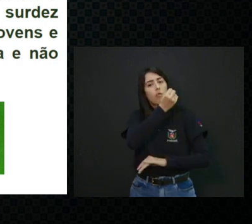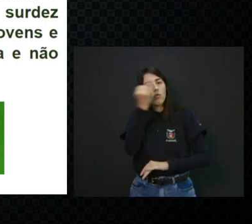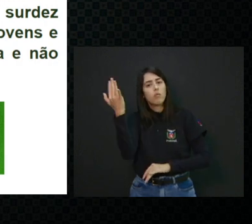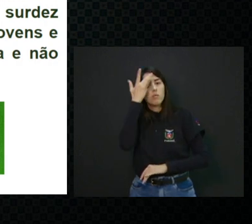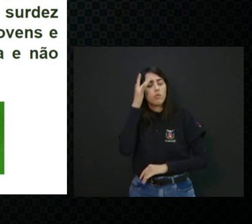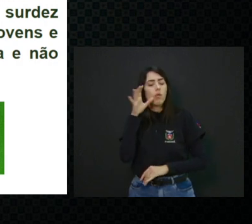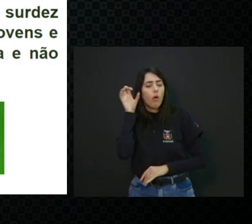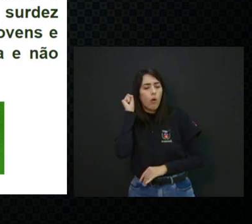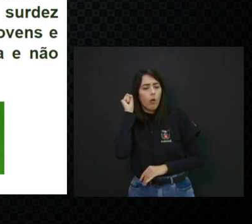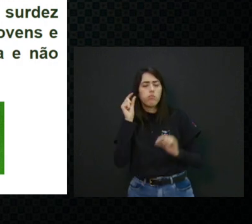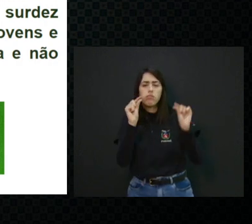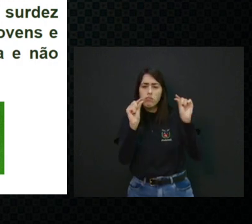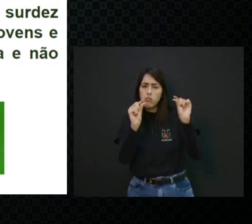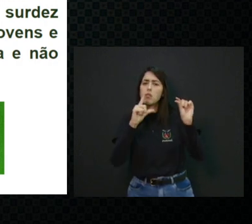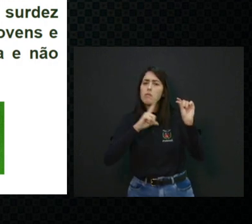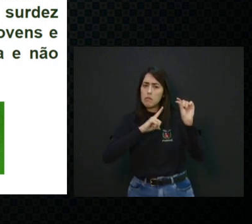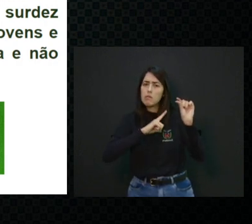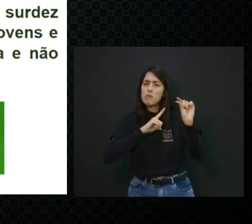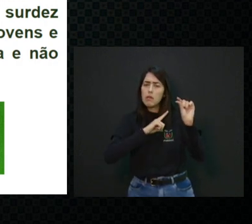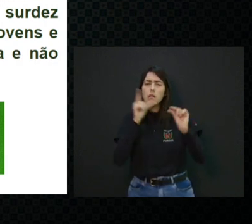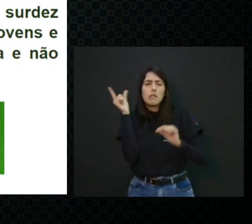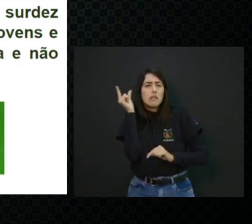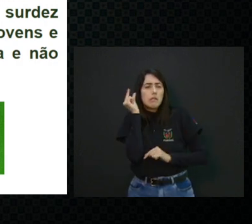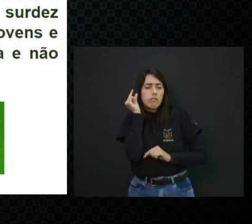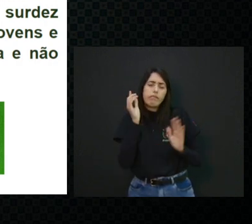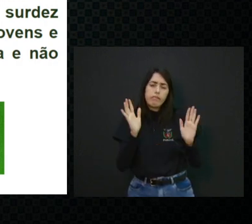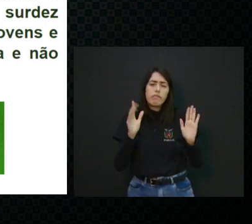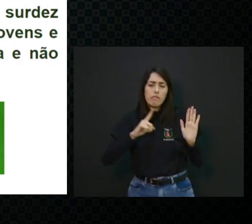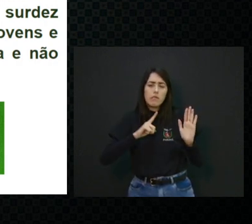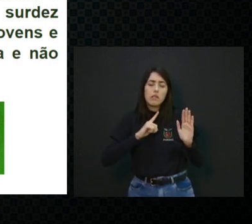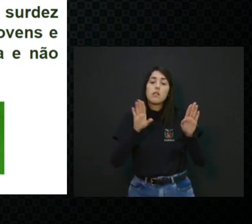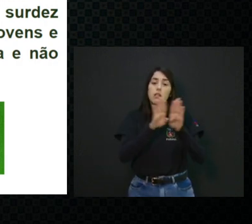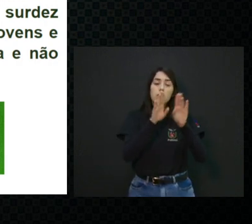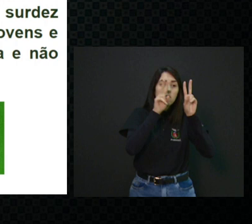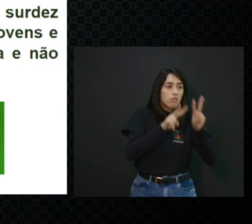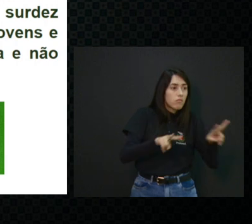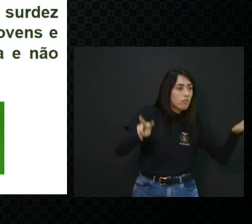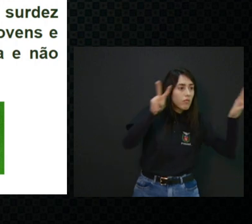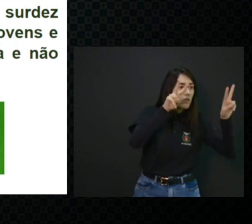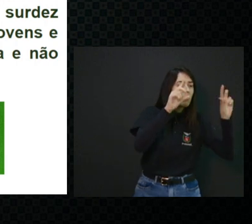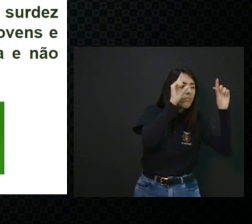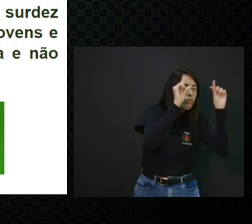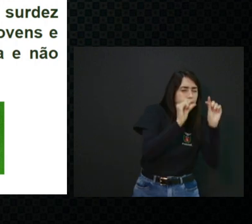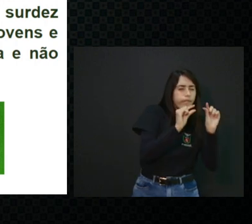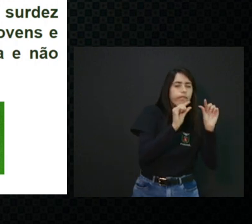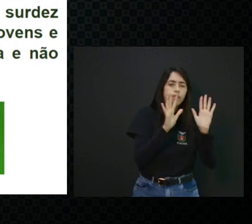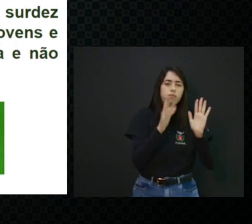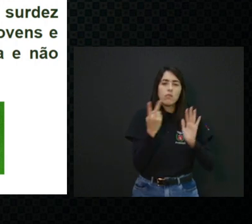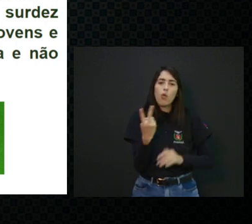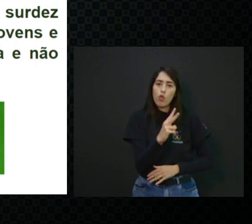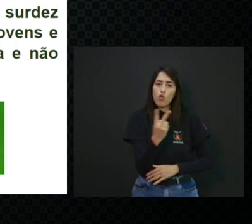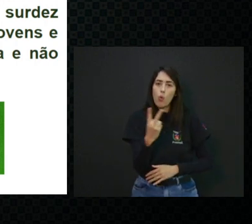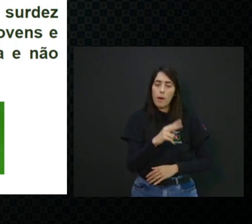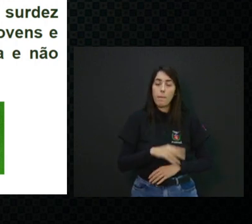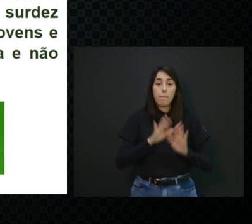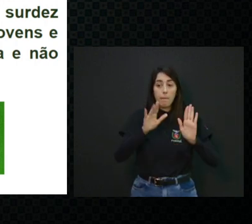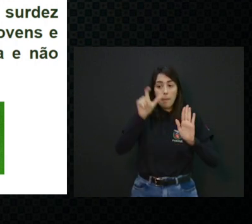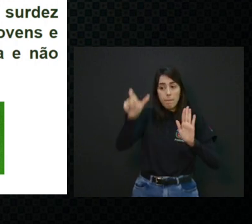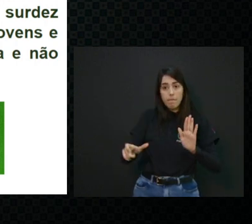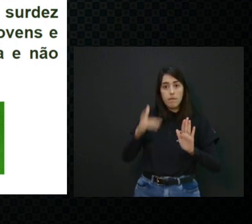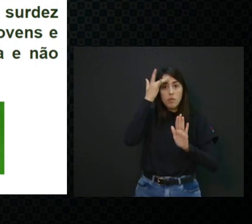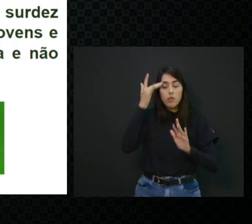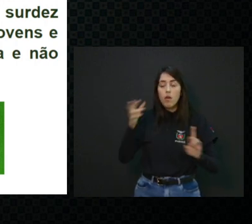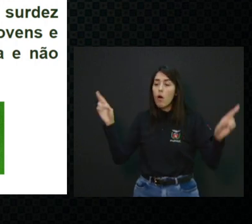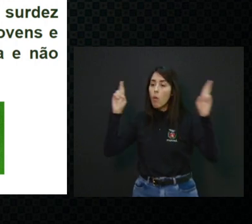pouco também, ter um pequeno resíduo auditivo e também ter um pequeno resíduo visual. Tá? Então, o sujeito que não enxerga e não